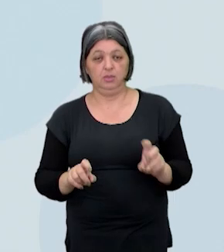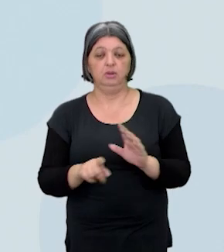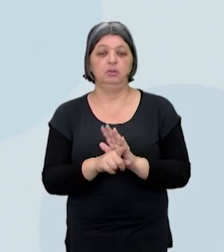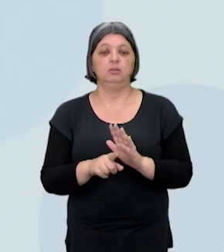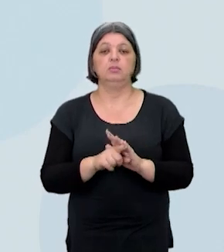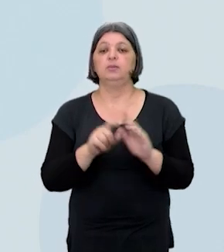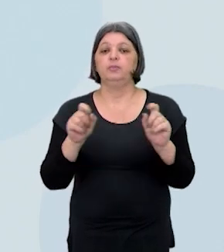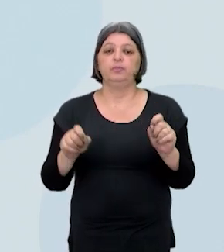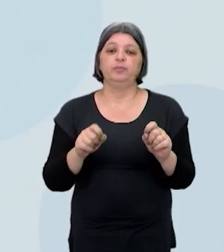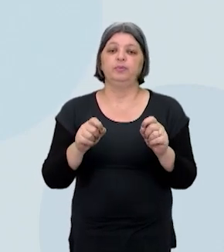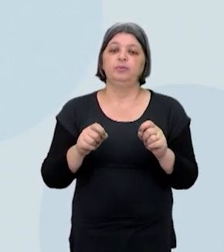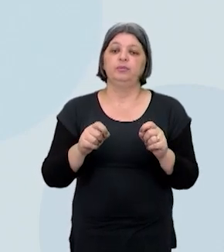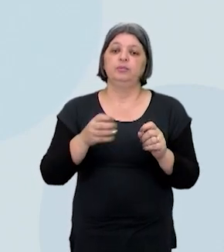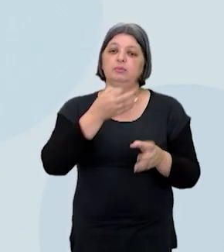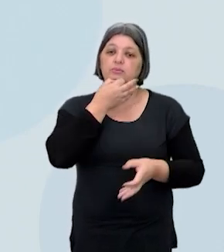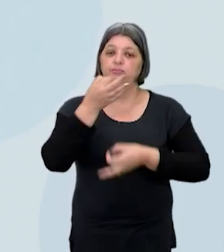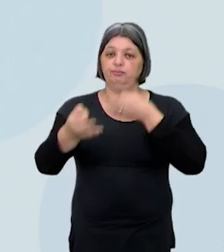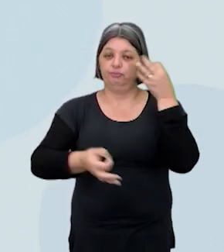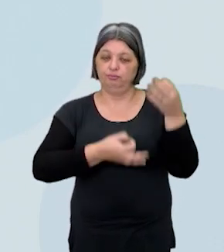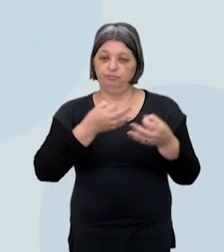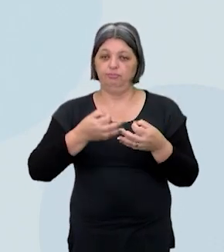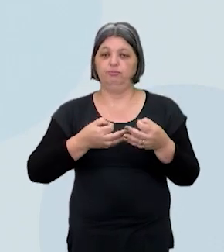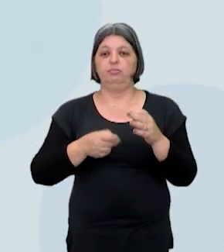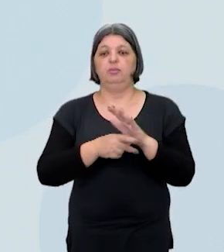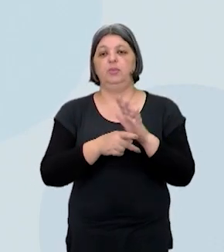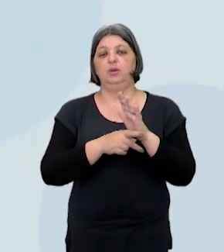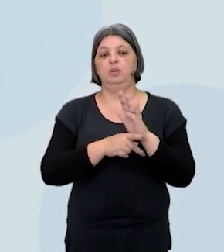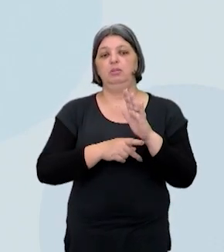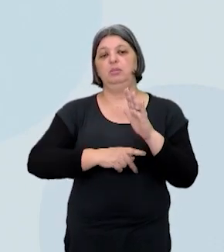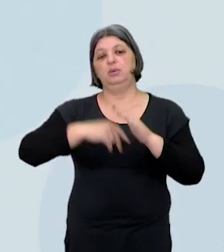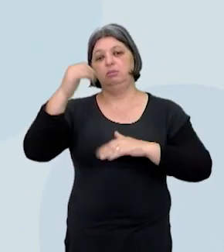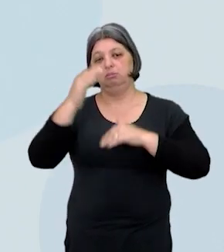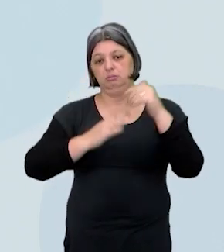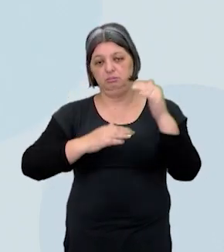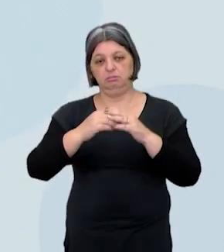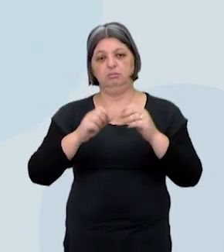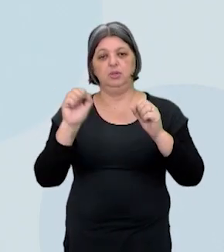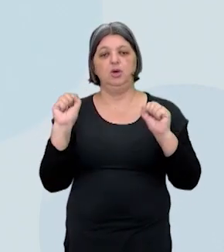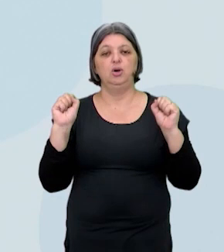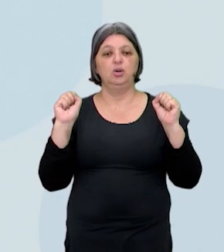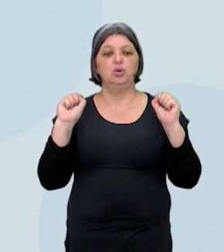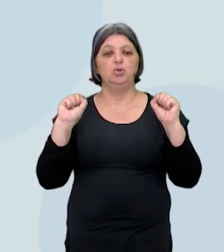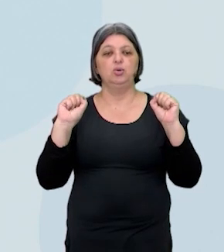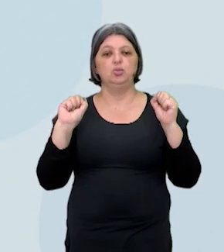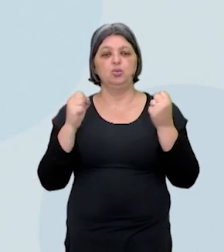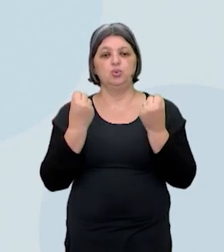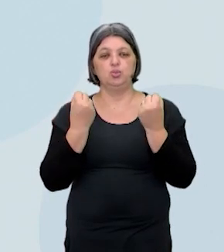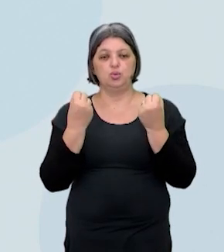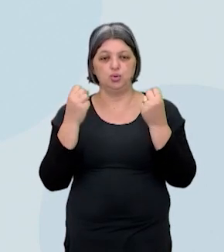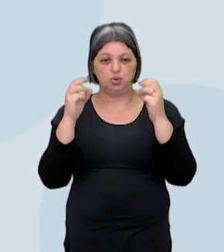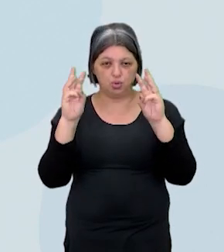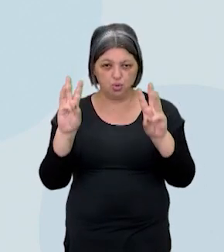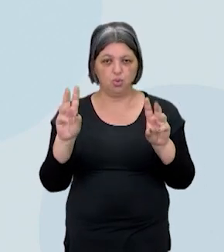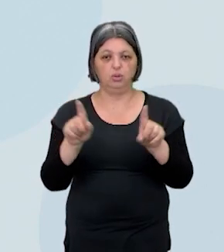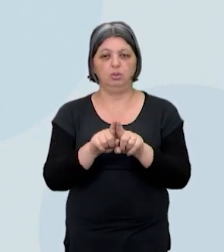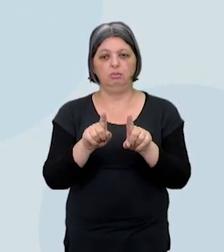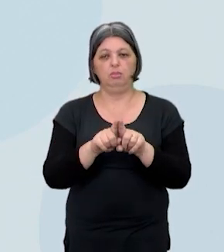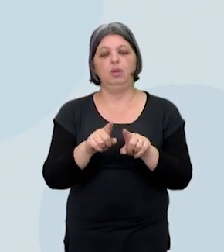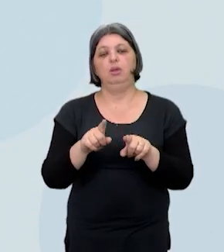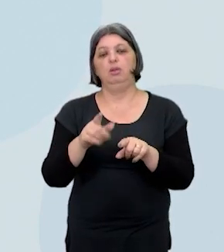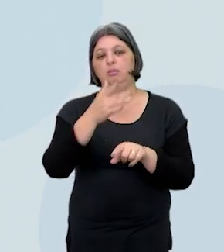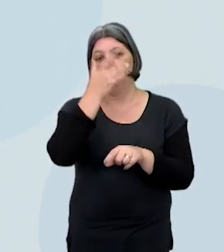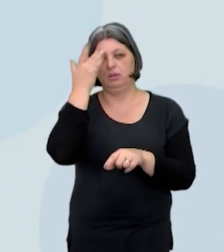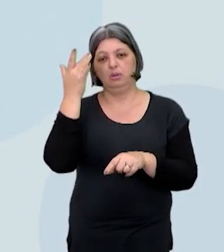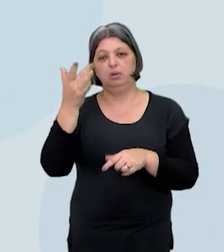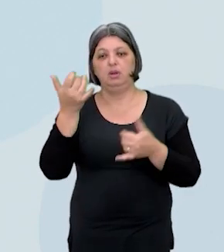é comentar e avaliar obras e espetáculos para que o leitor possa ter informações e avaliações. Aqui